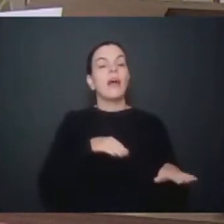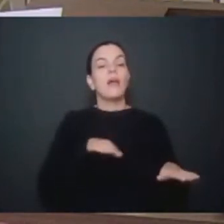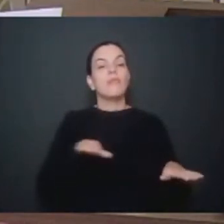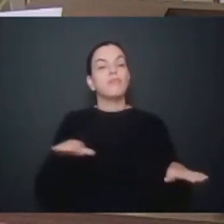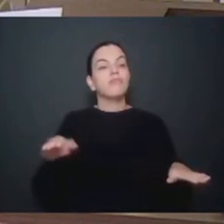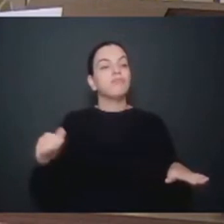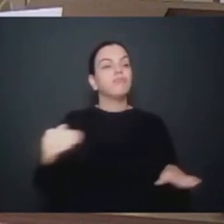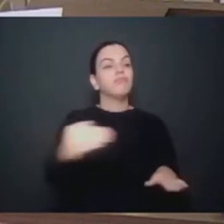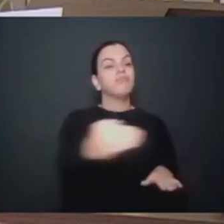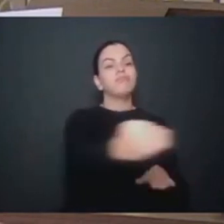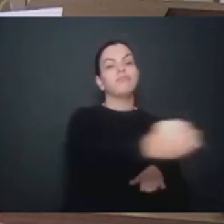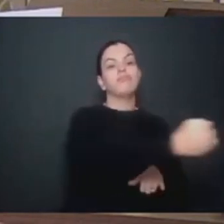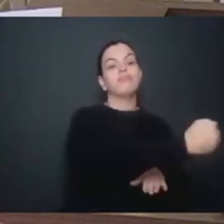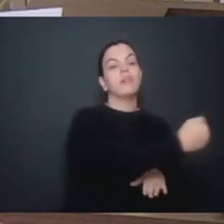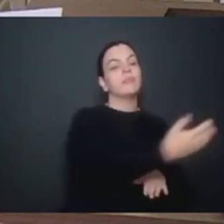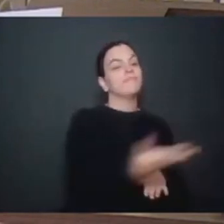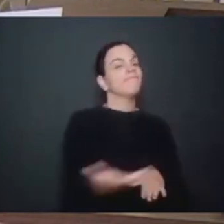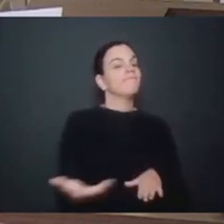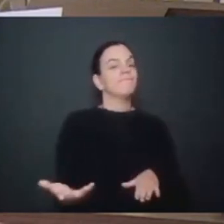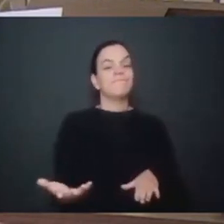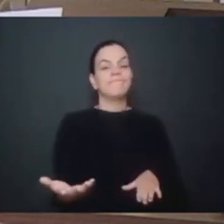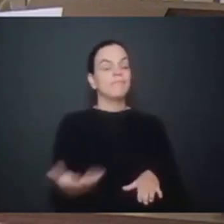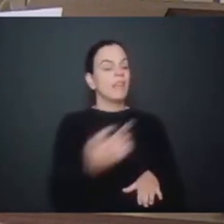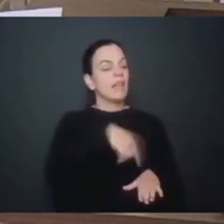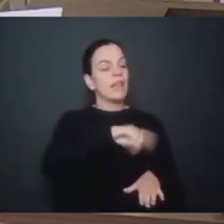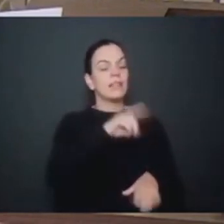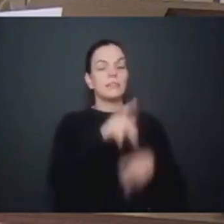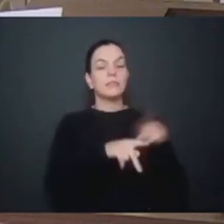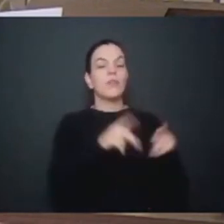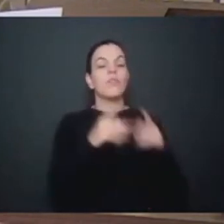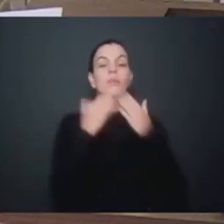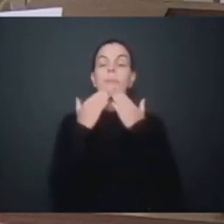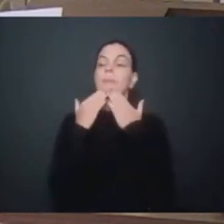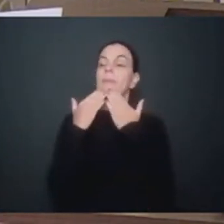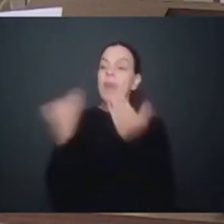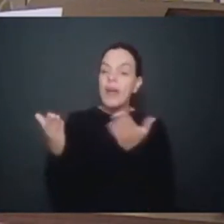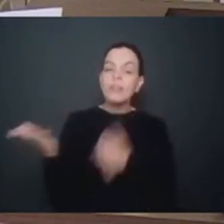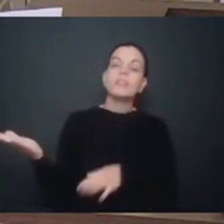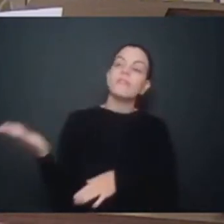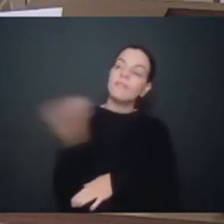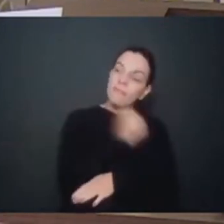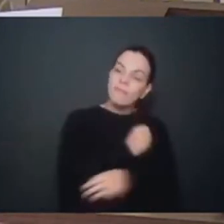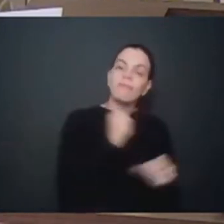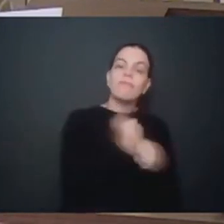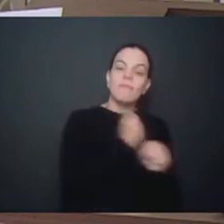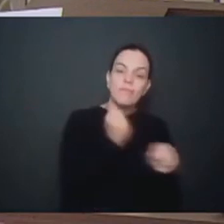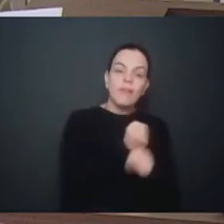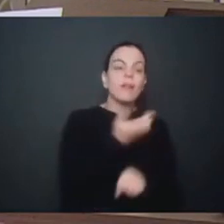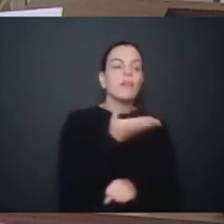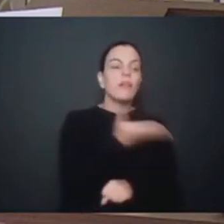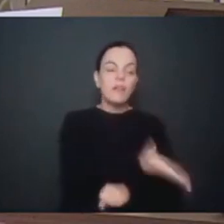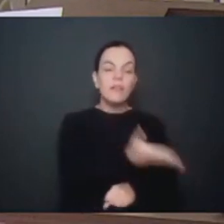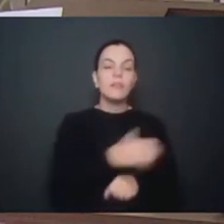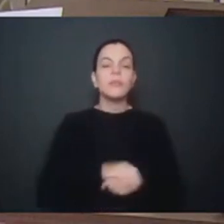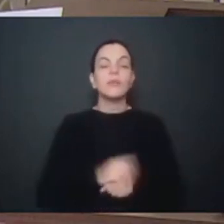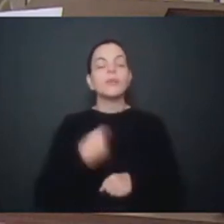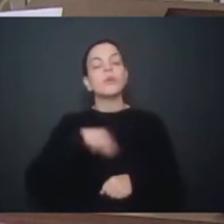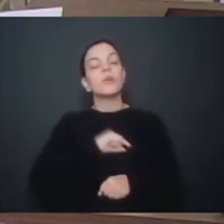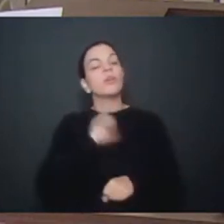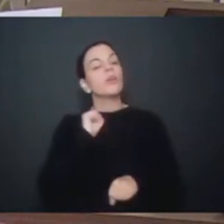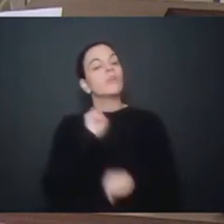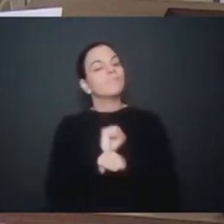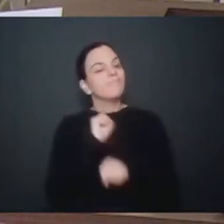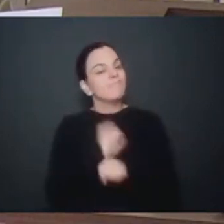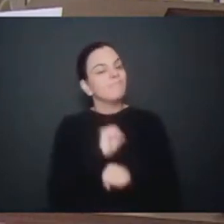região. Então a população clama por essa obra, né? Então a gente aguarda ansiosamente.